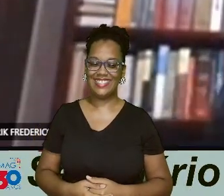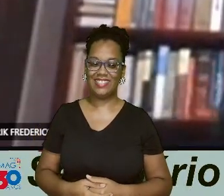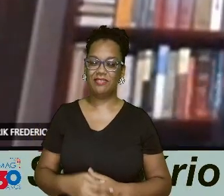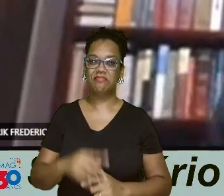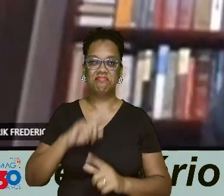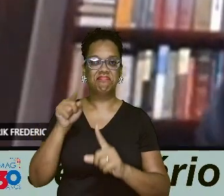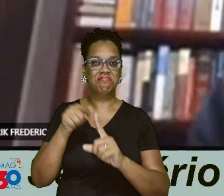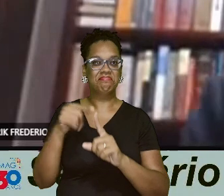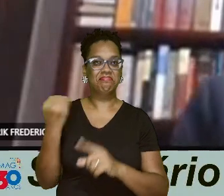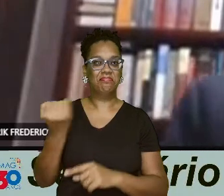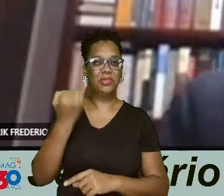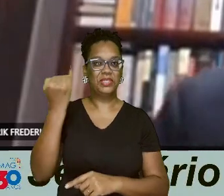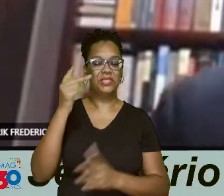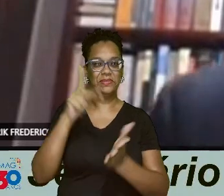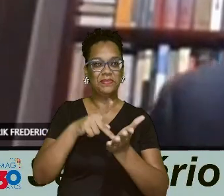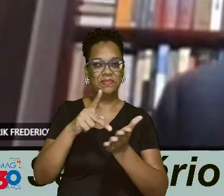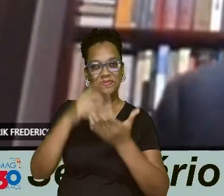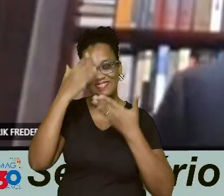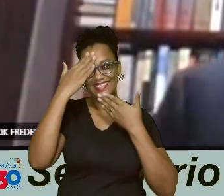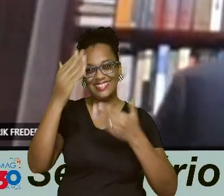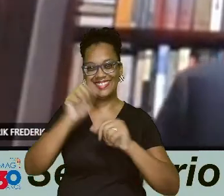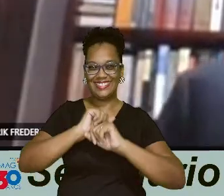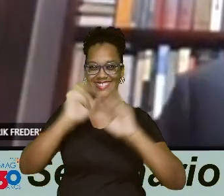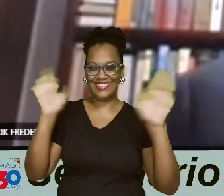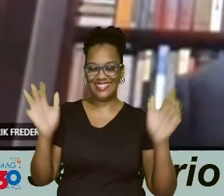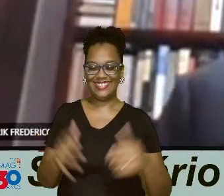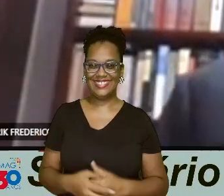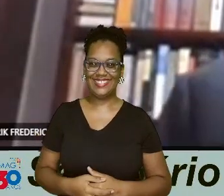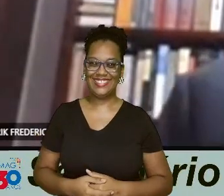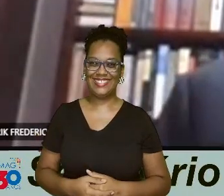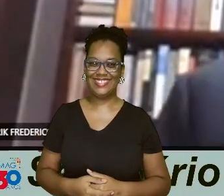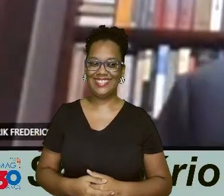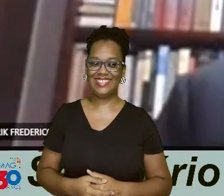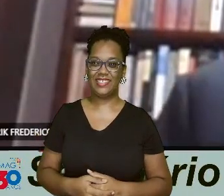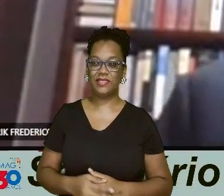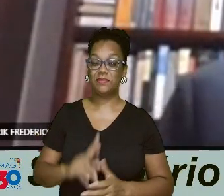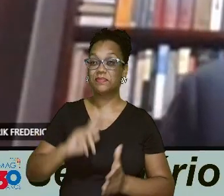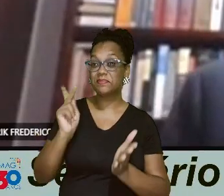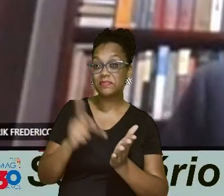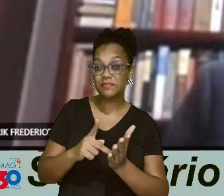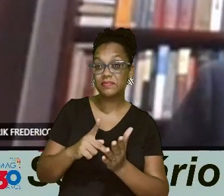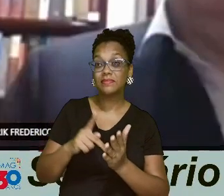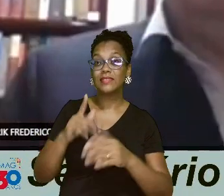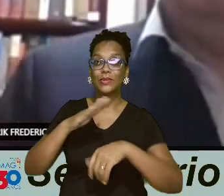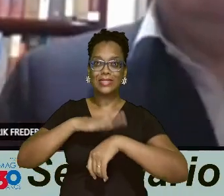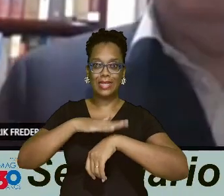importante. Obrigado por ter esclarecido. De